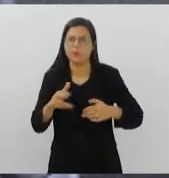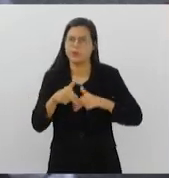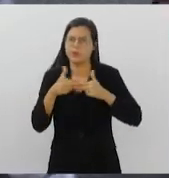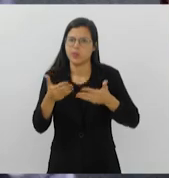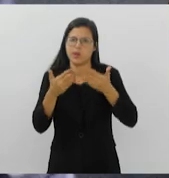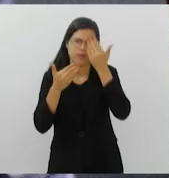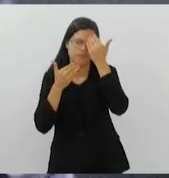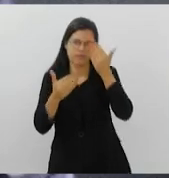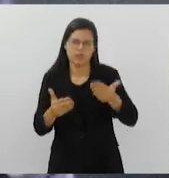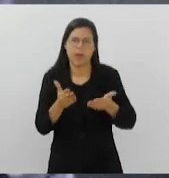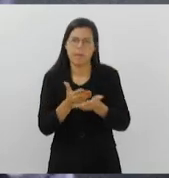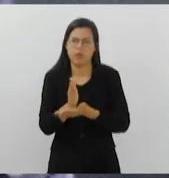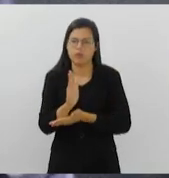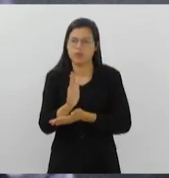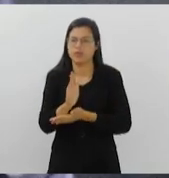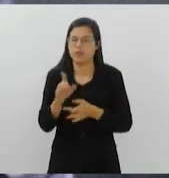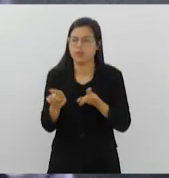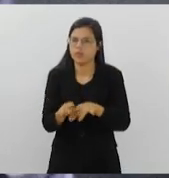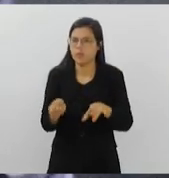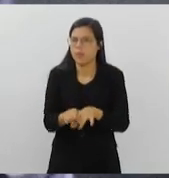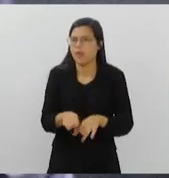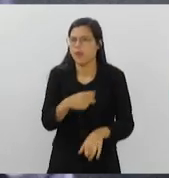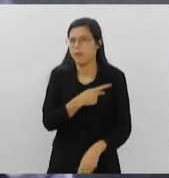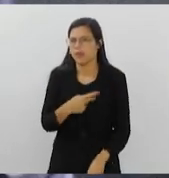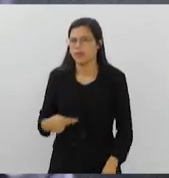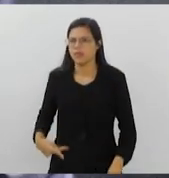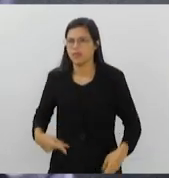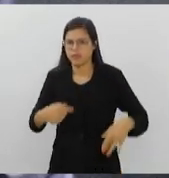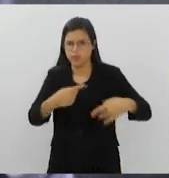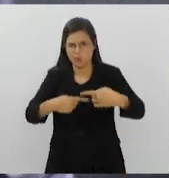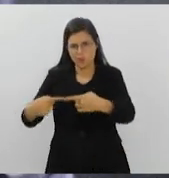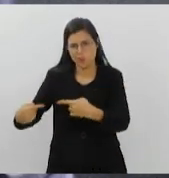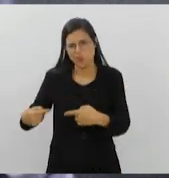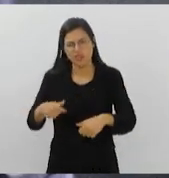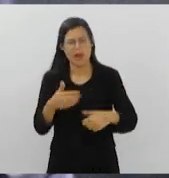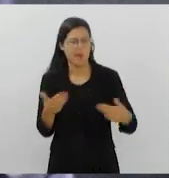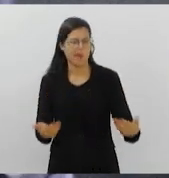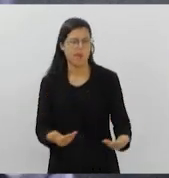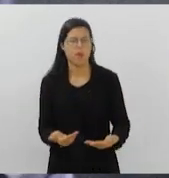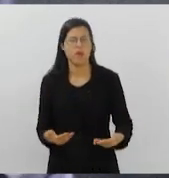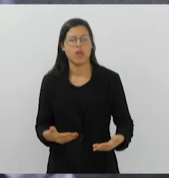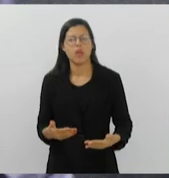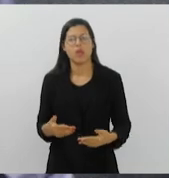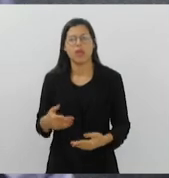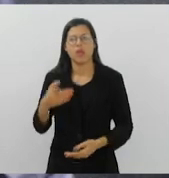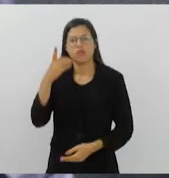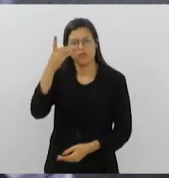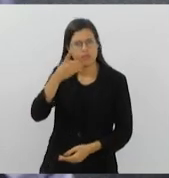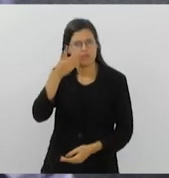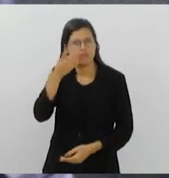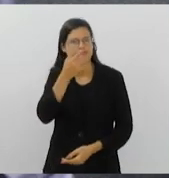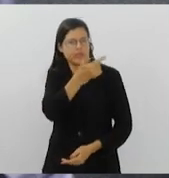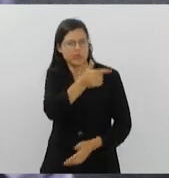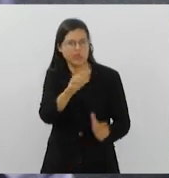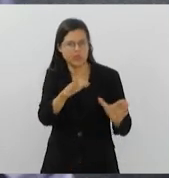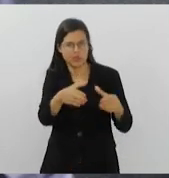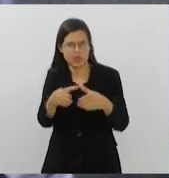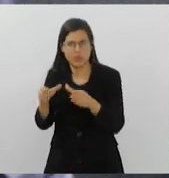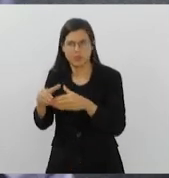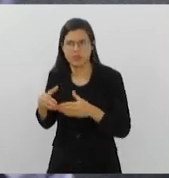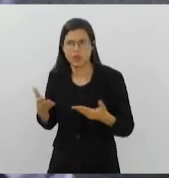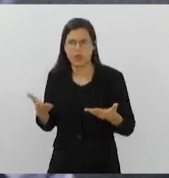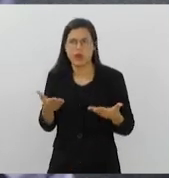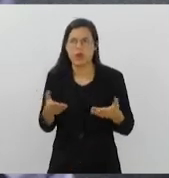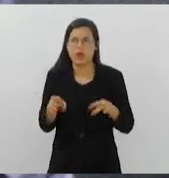agradecer à presidência por pautar neste momento, quero agradecer aos pares das diversas comissões e quero abrir coautoria